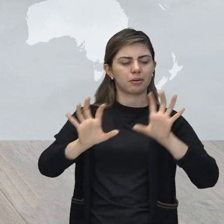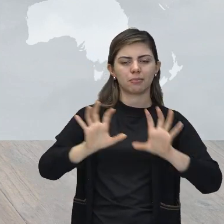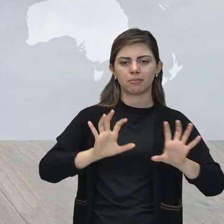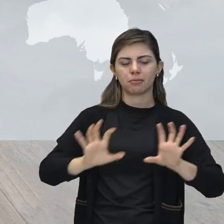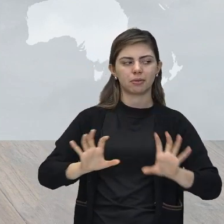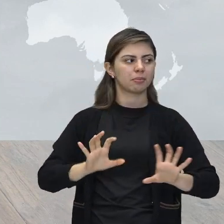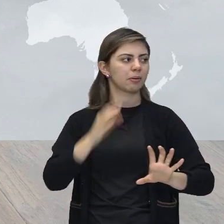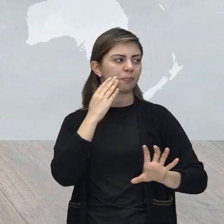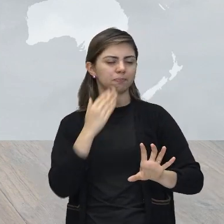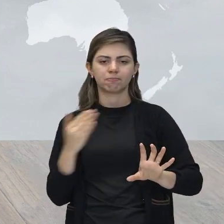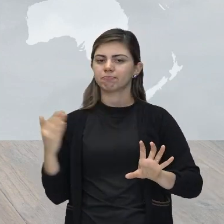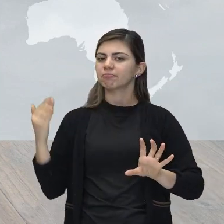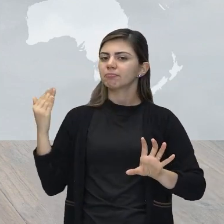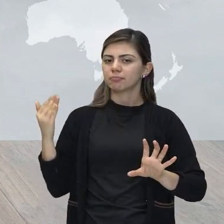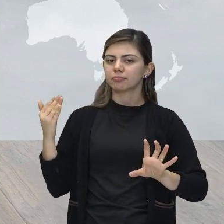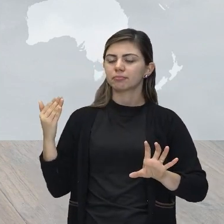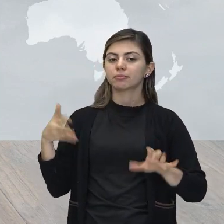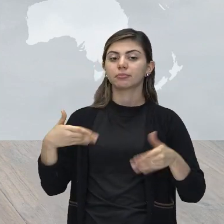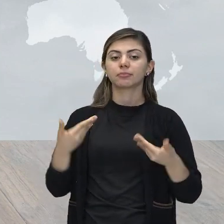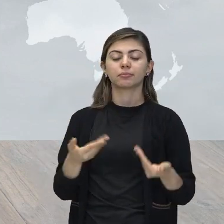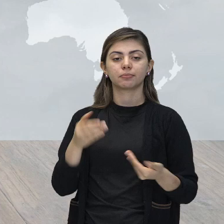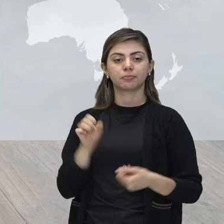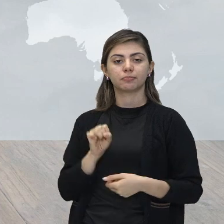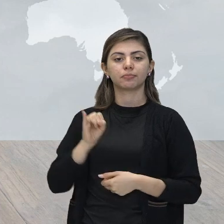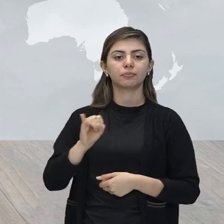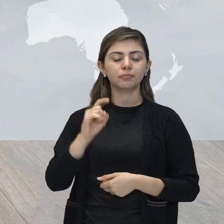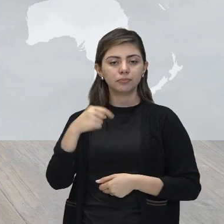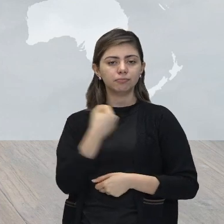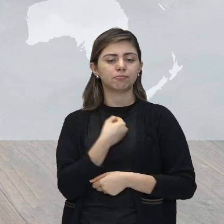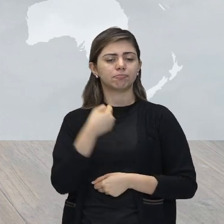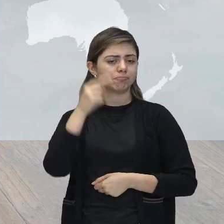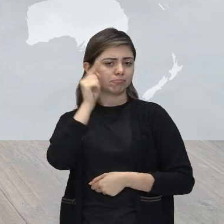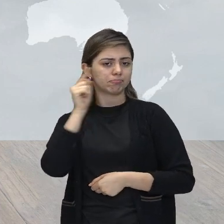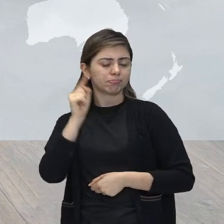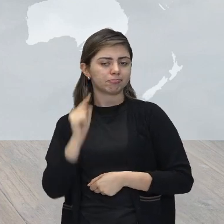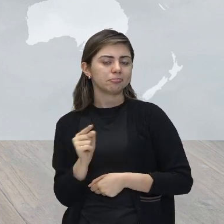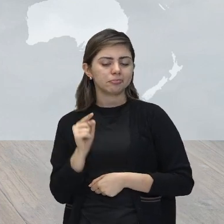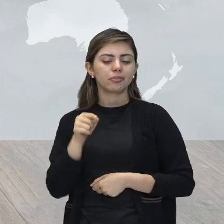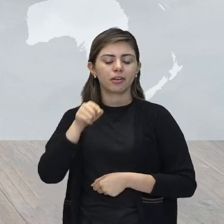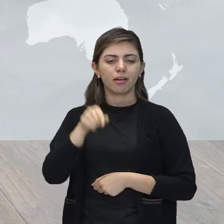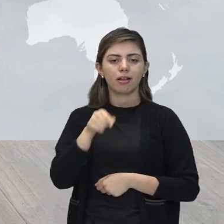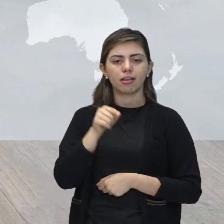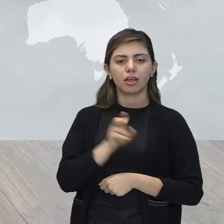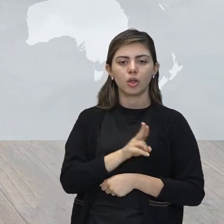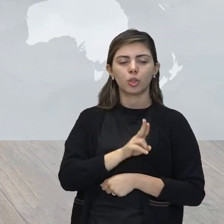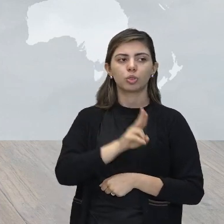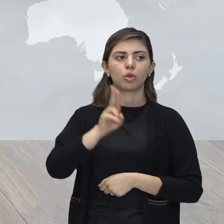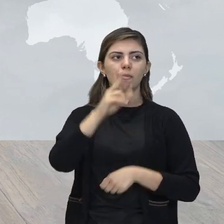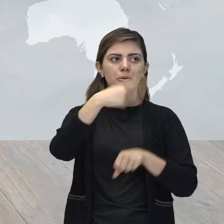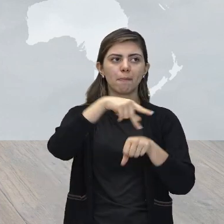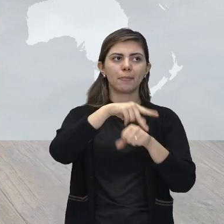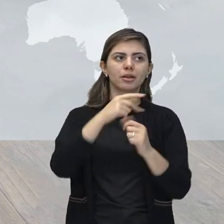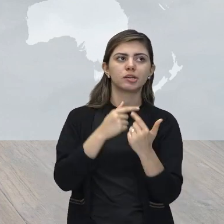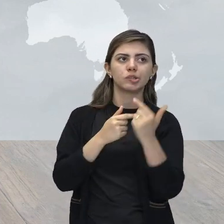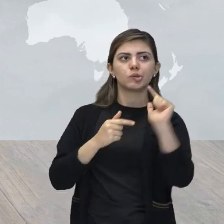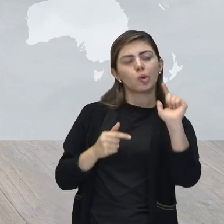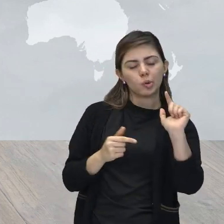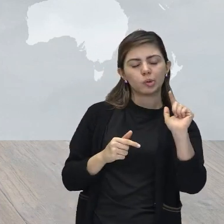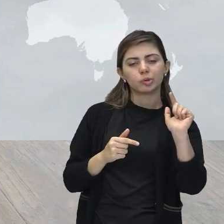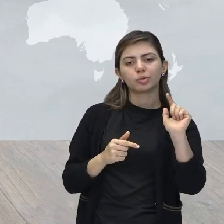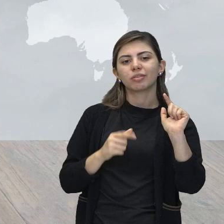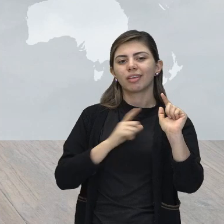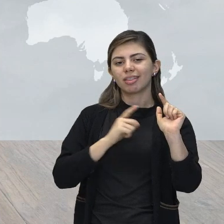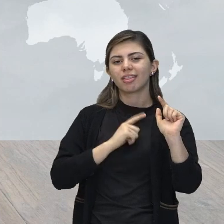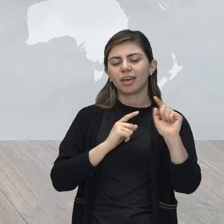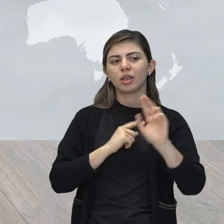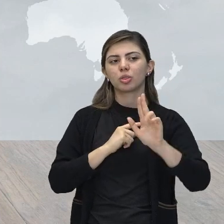né? Então, se nós não soubermos chamá-los assim por esses nomes diferentes,